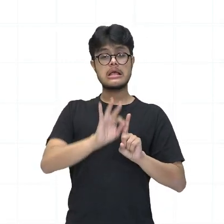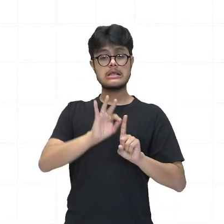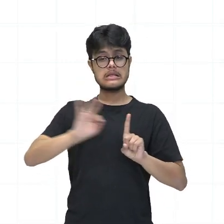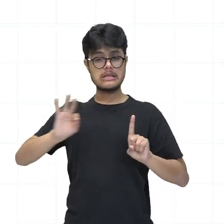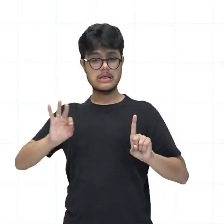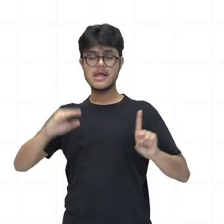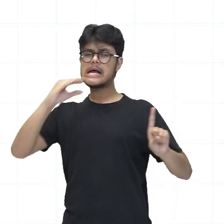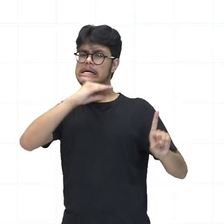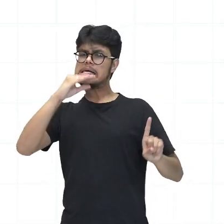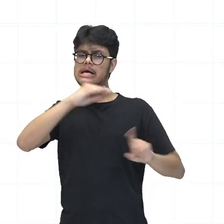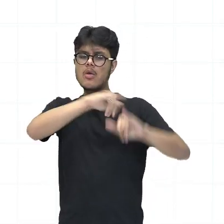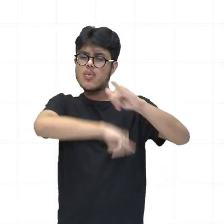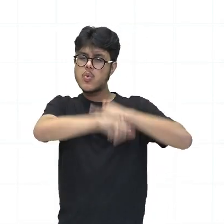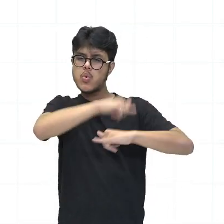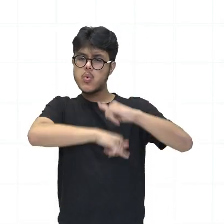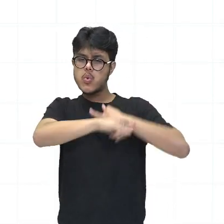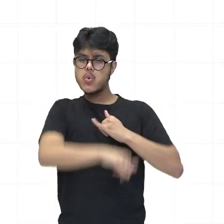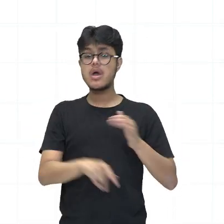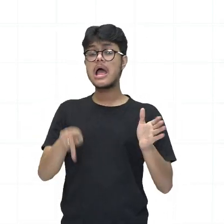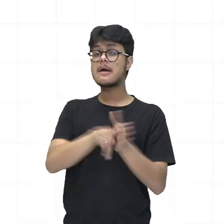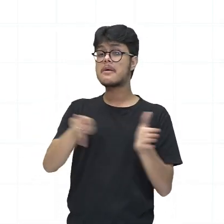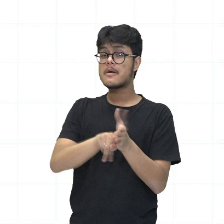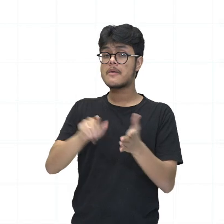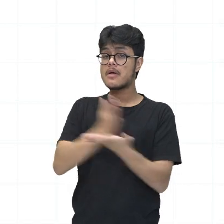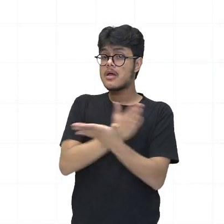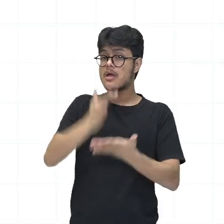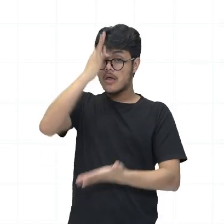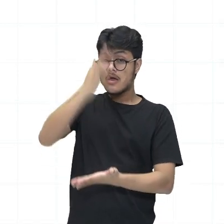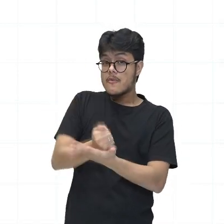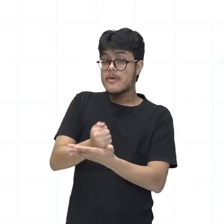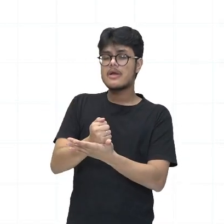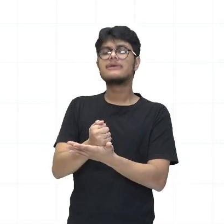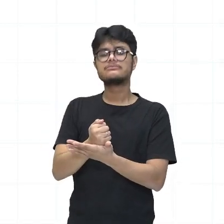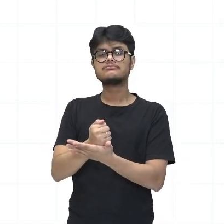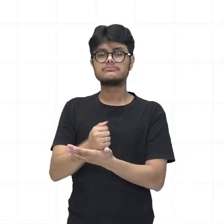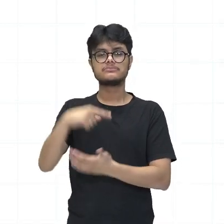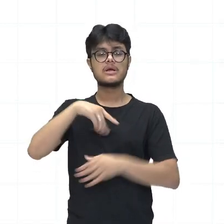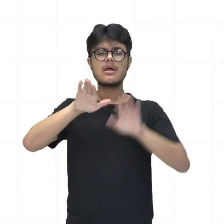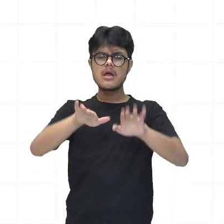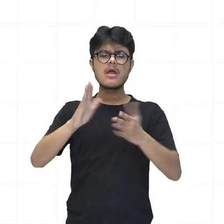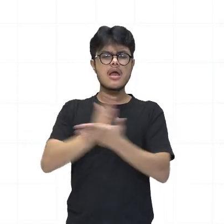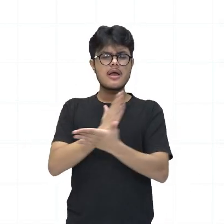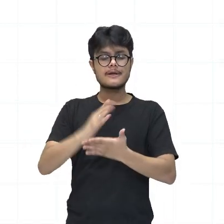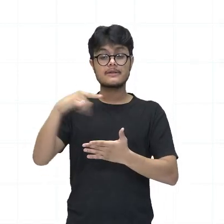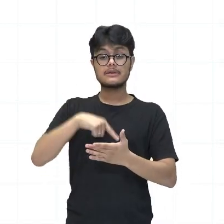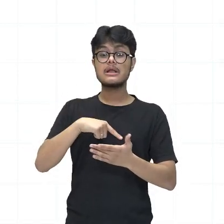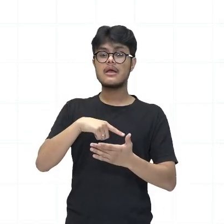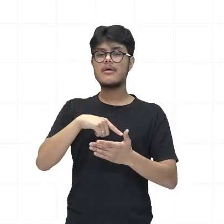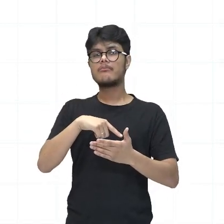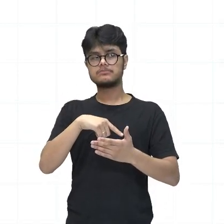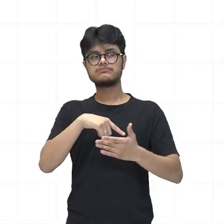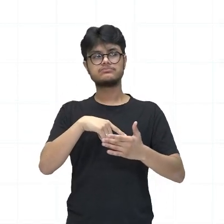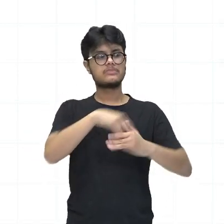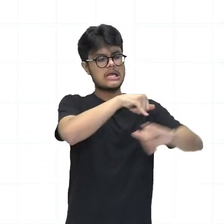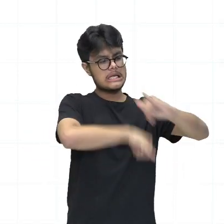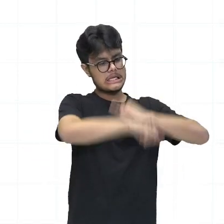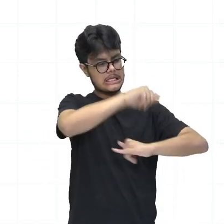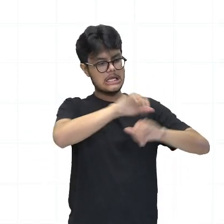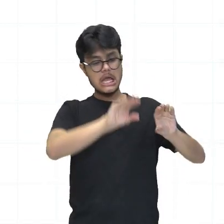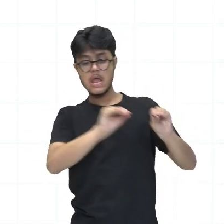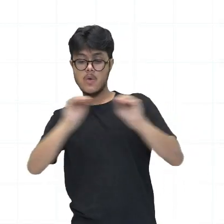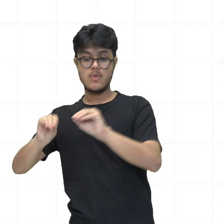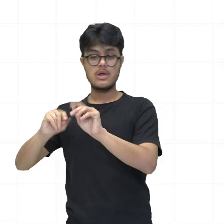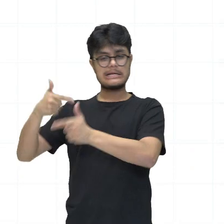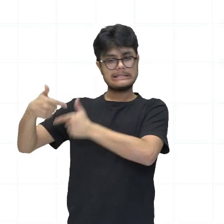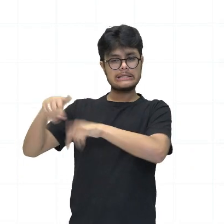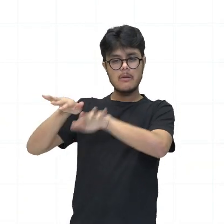diversos fenômenos e sistemas físicos complexos em que podem ocorrer trocas de calor. Isso aqui é